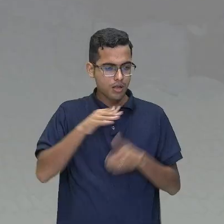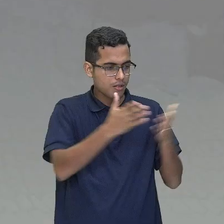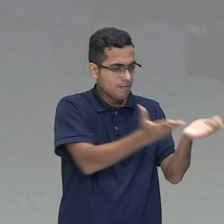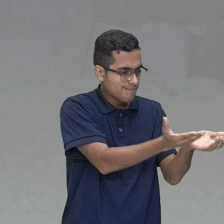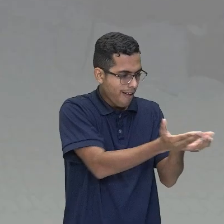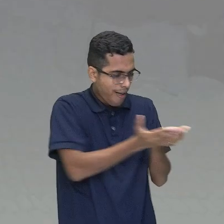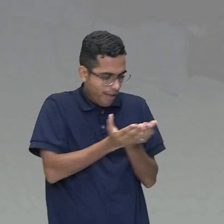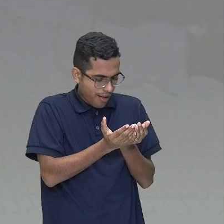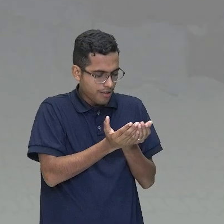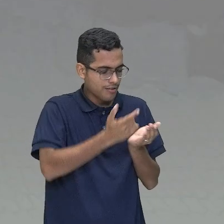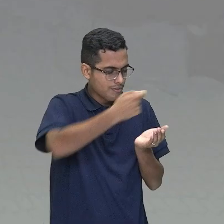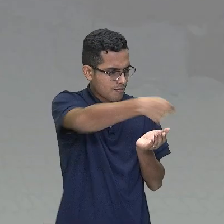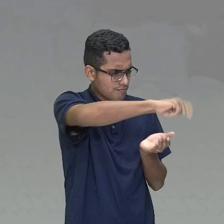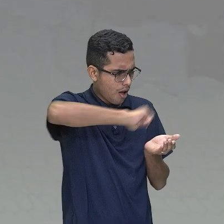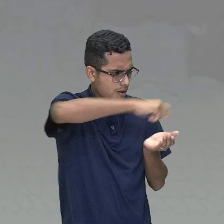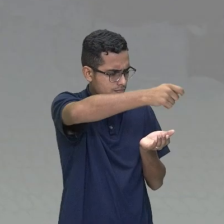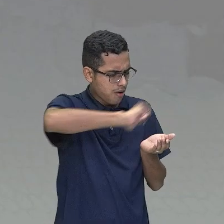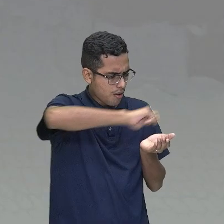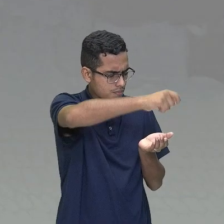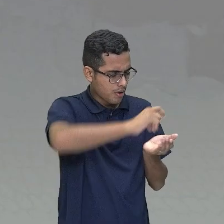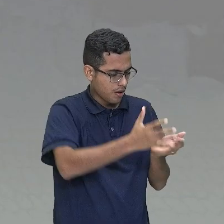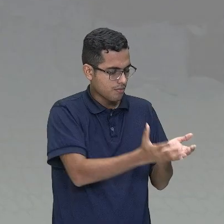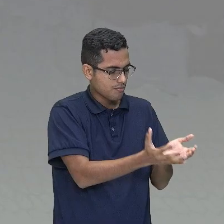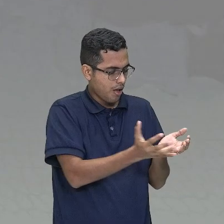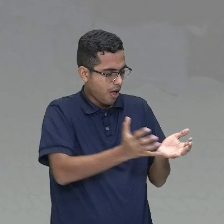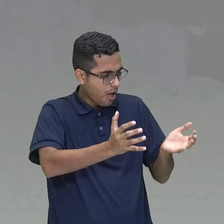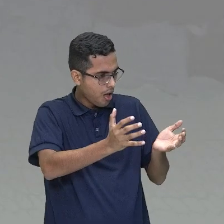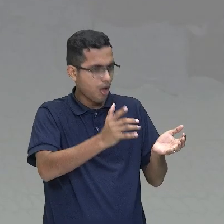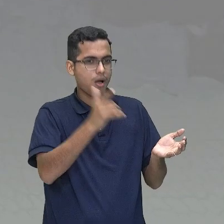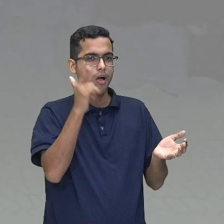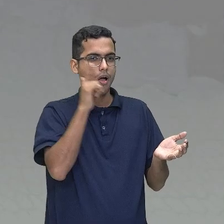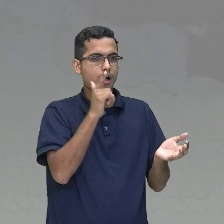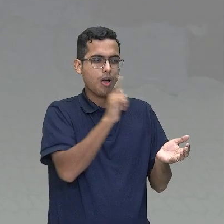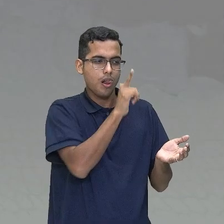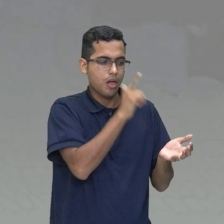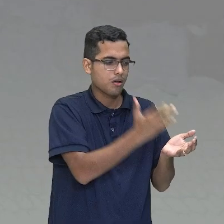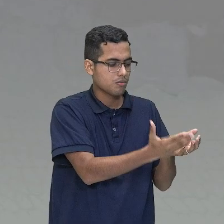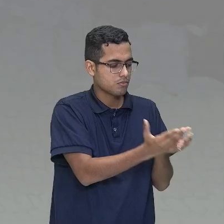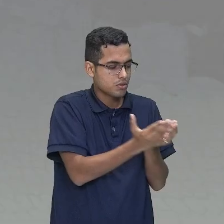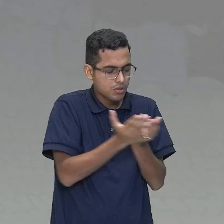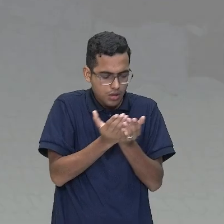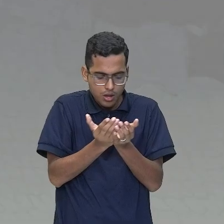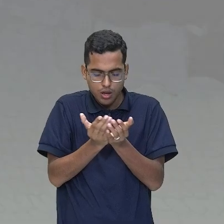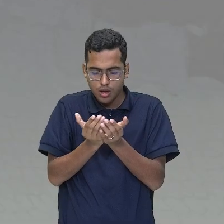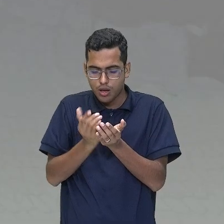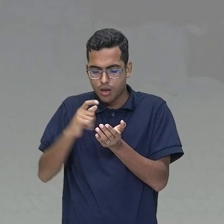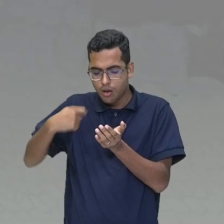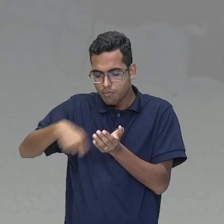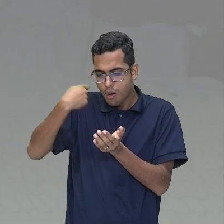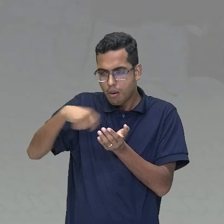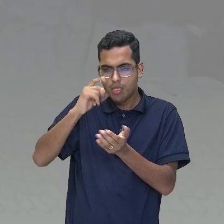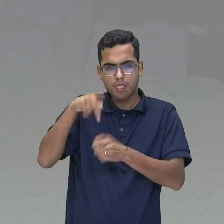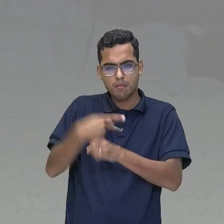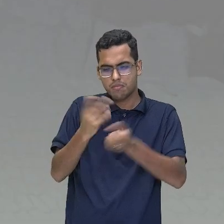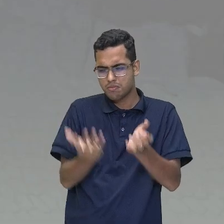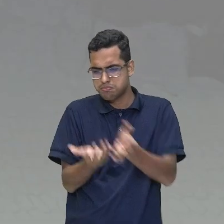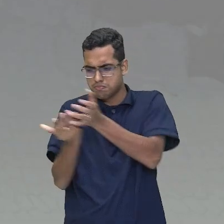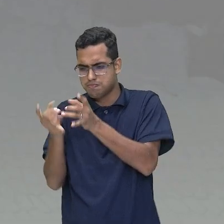pede para merendeira botar só um pouquinho para você experimentar se você gosta ou não,